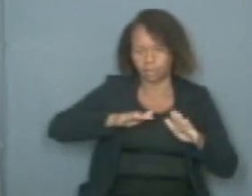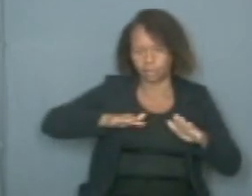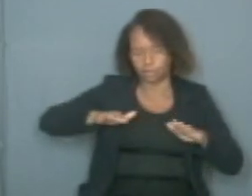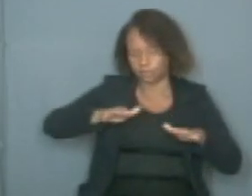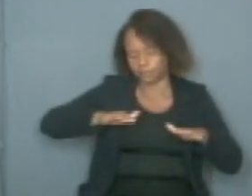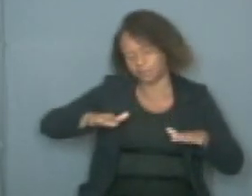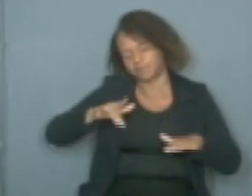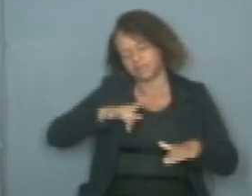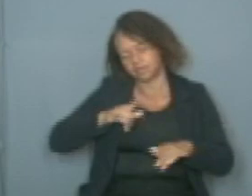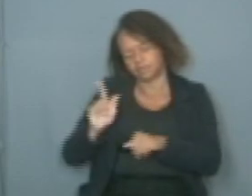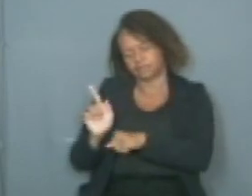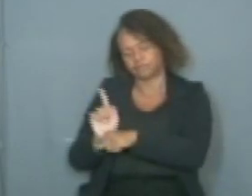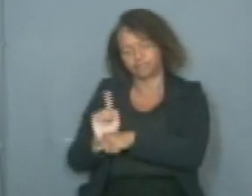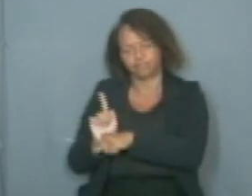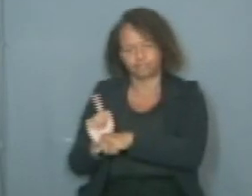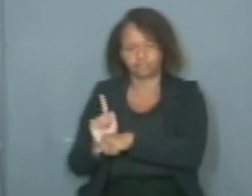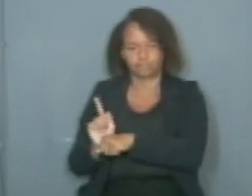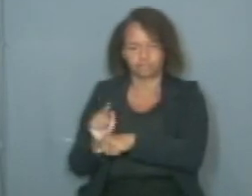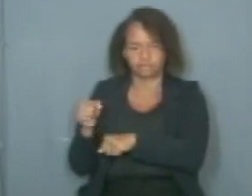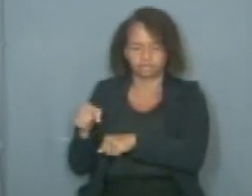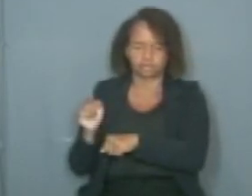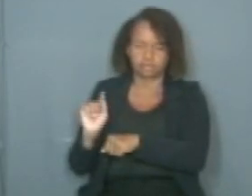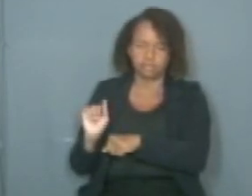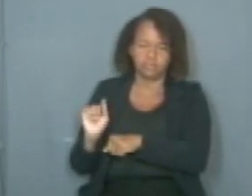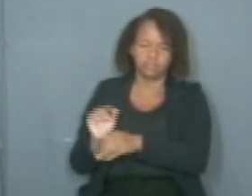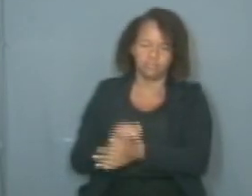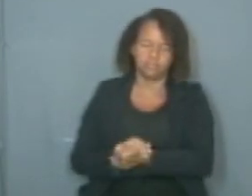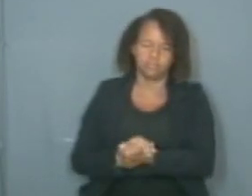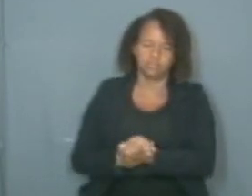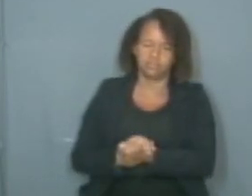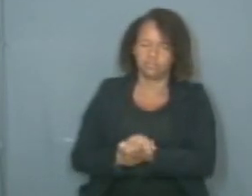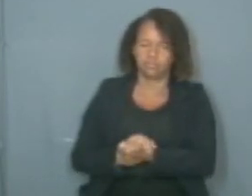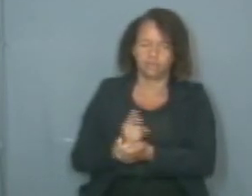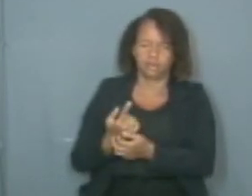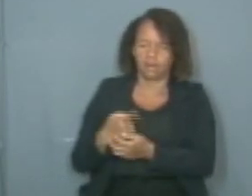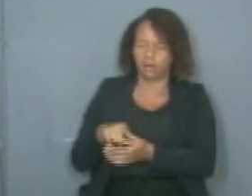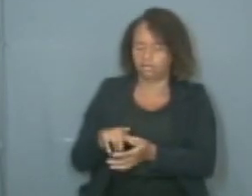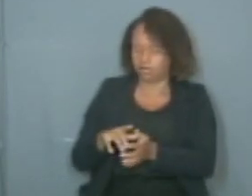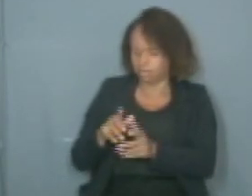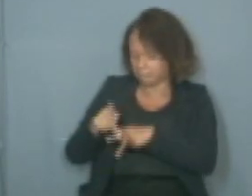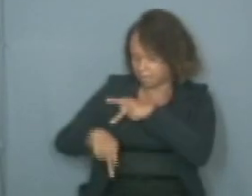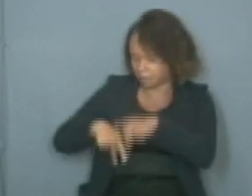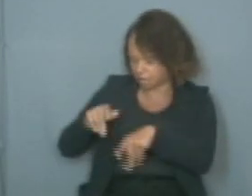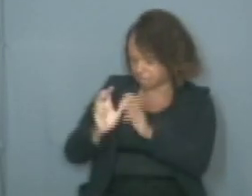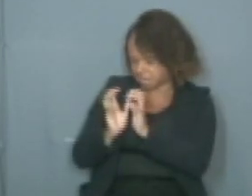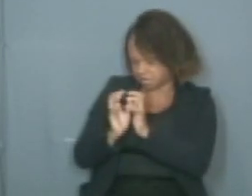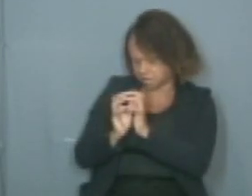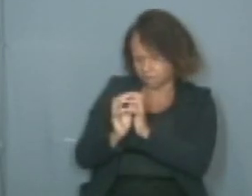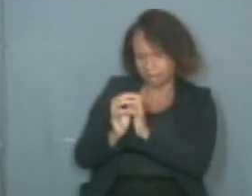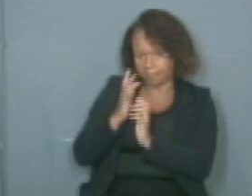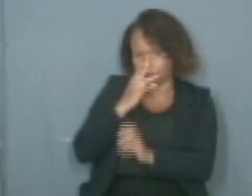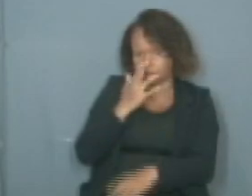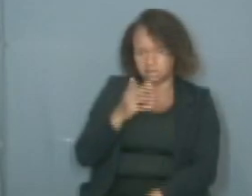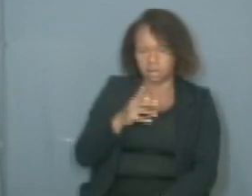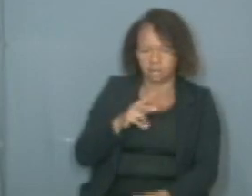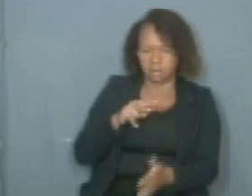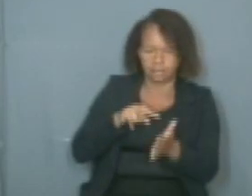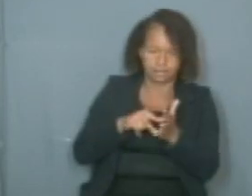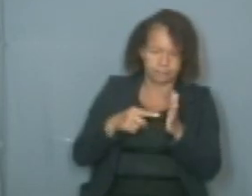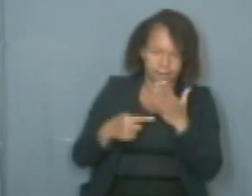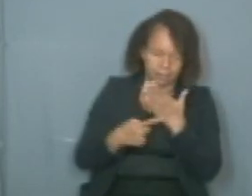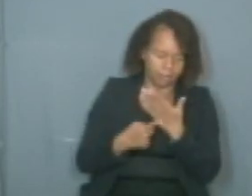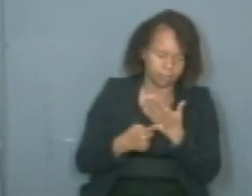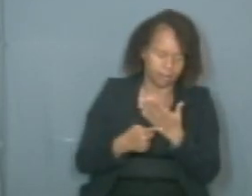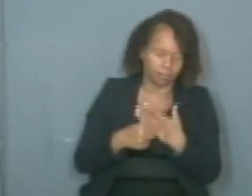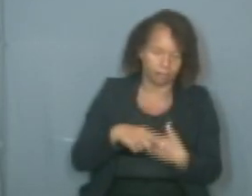Então, você tem uma gestão que está levando o recifense para, literalmente, o inferno, que é a vida que